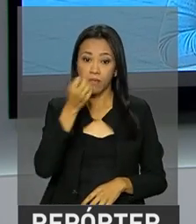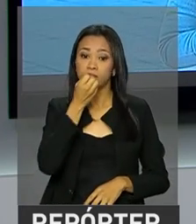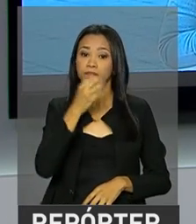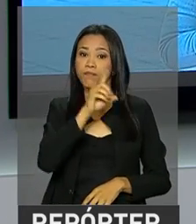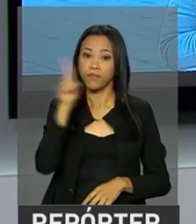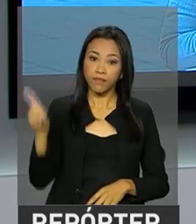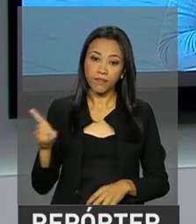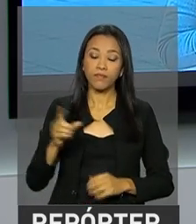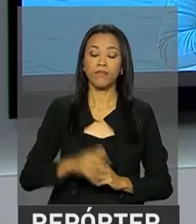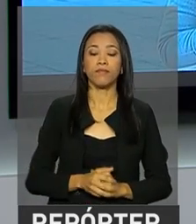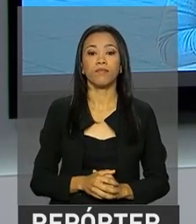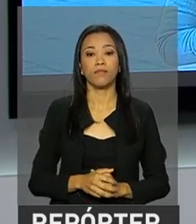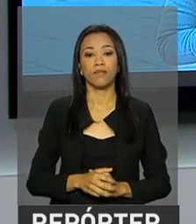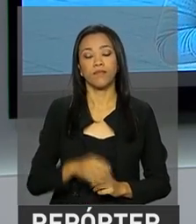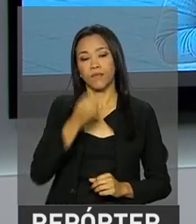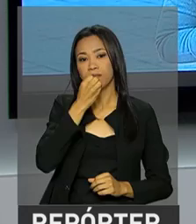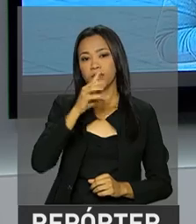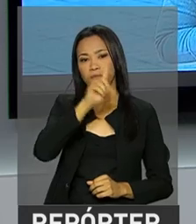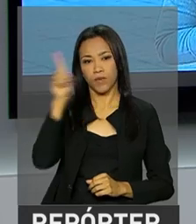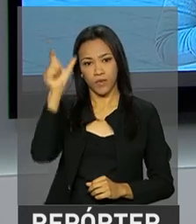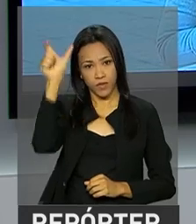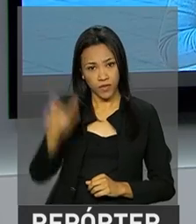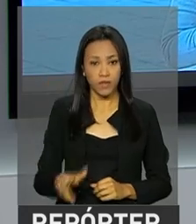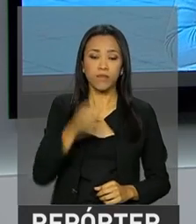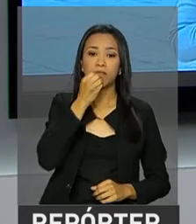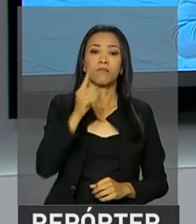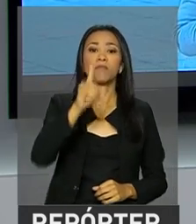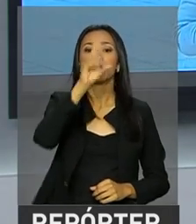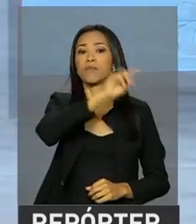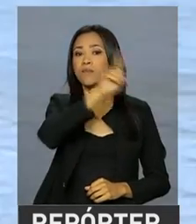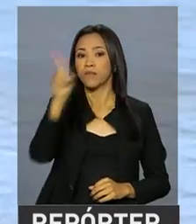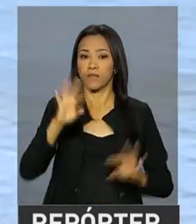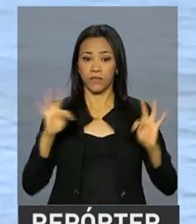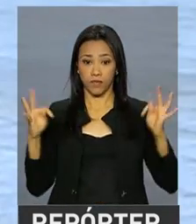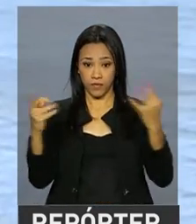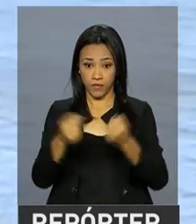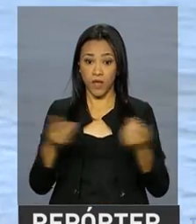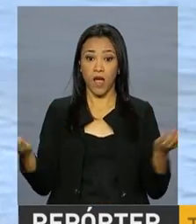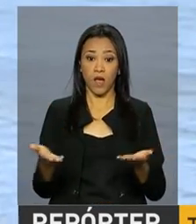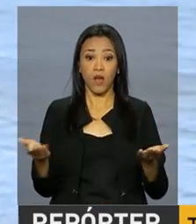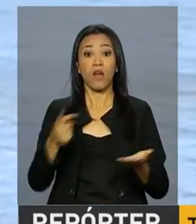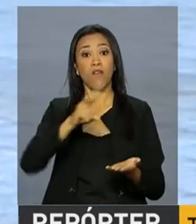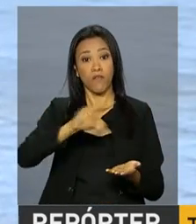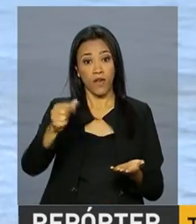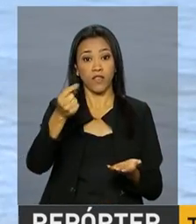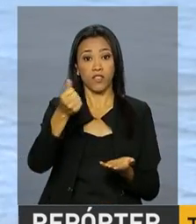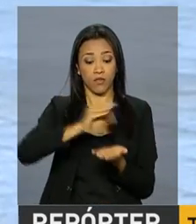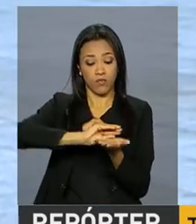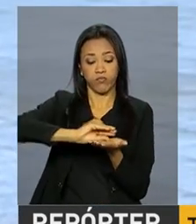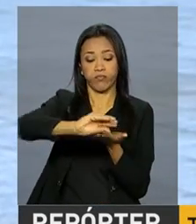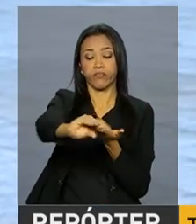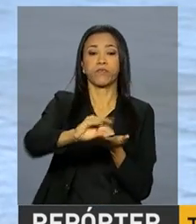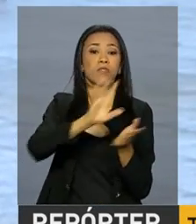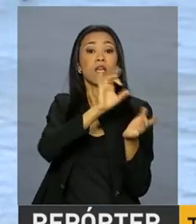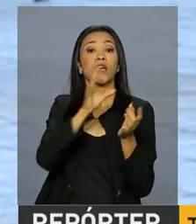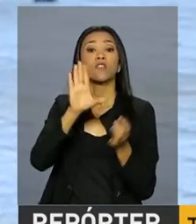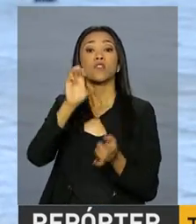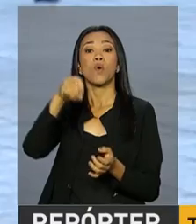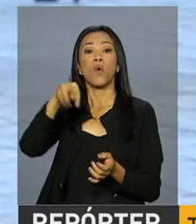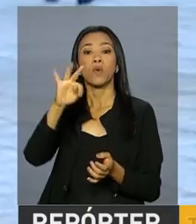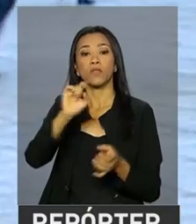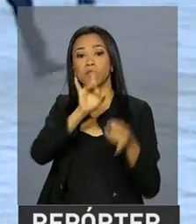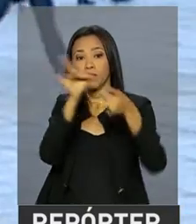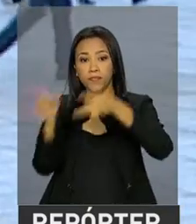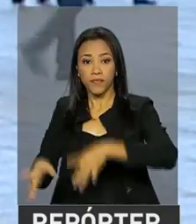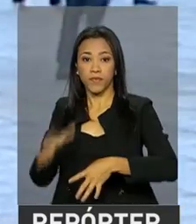dia. Olá, Leandro, bom dia a todos. Agora vão ser liberados os saques das contas inativas do FGTS para